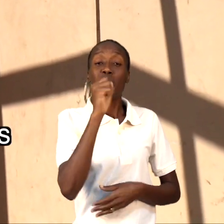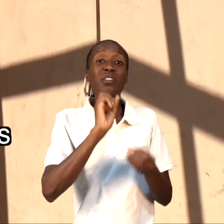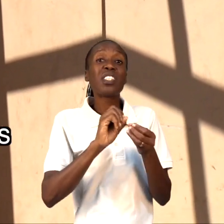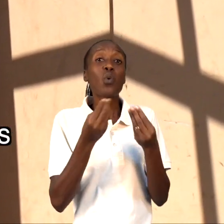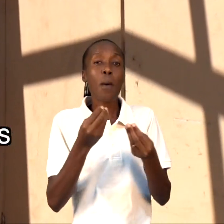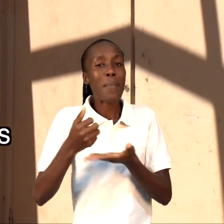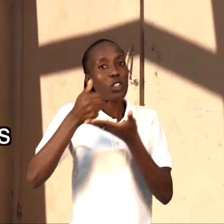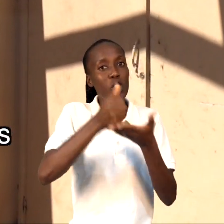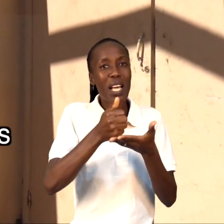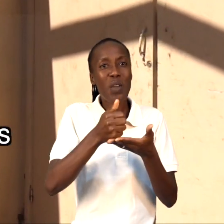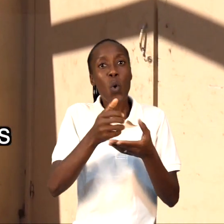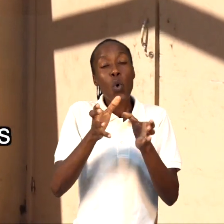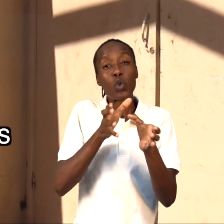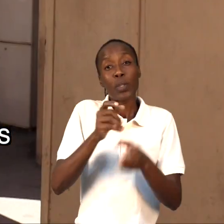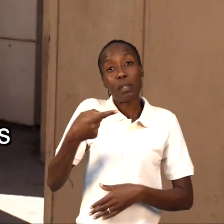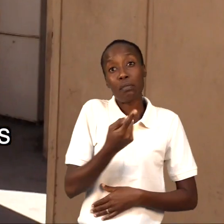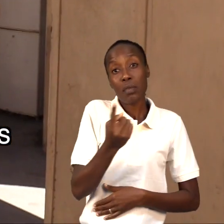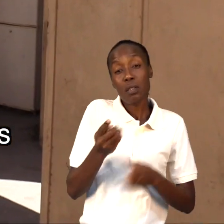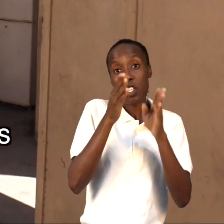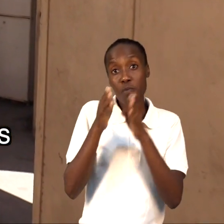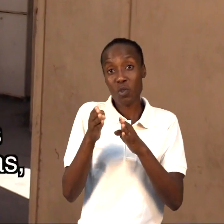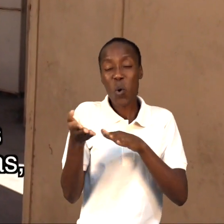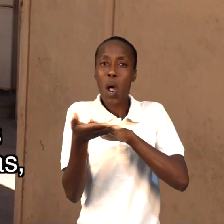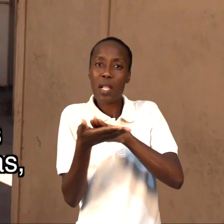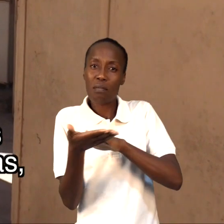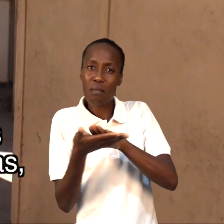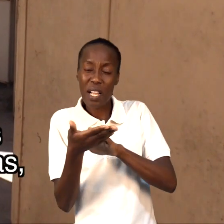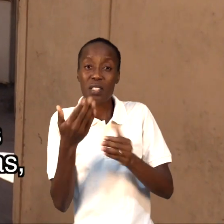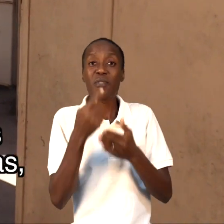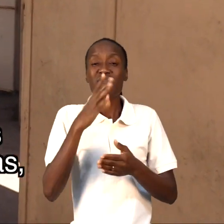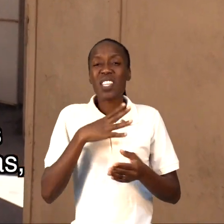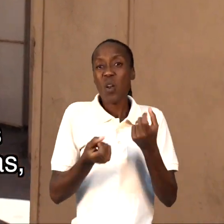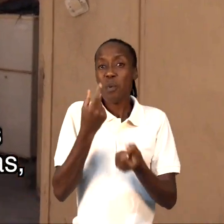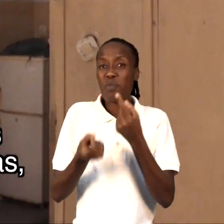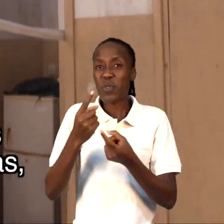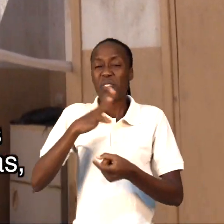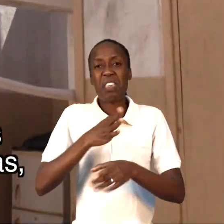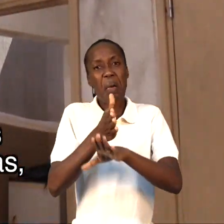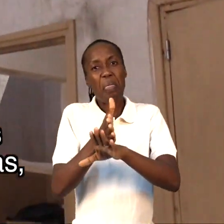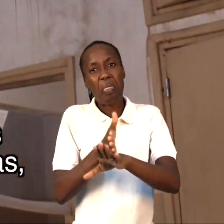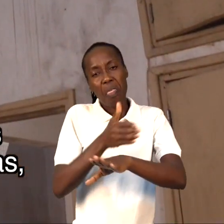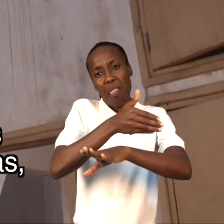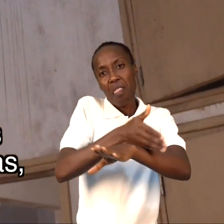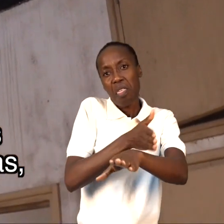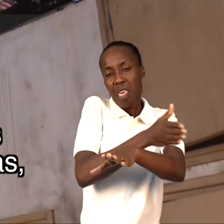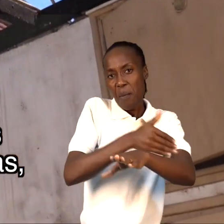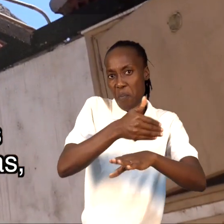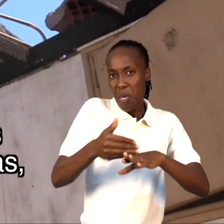como podemos dar cuidados, pelo menos cuidados básicos, né? Porque haviam muitos